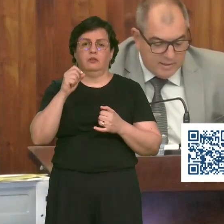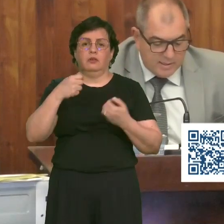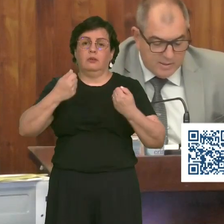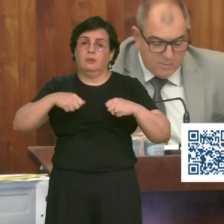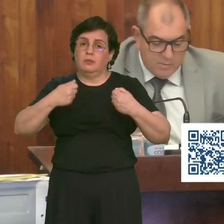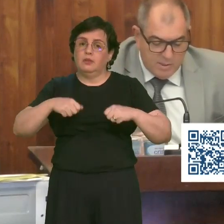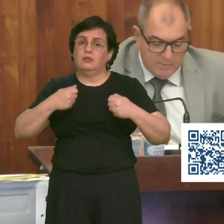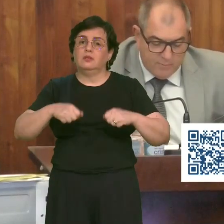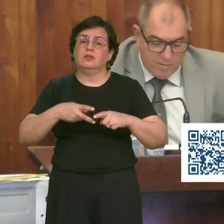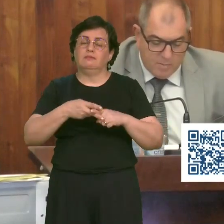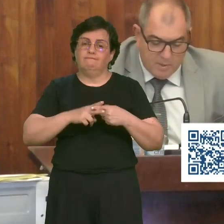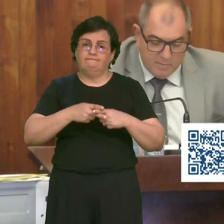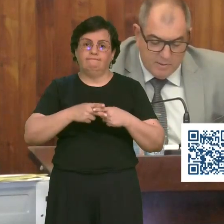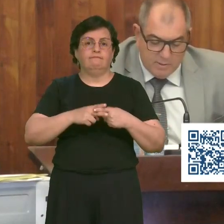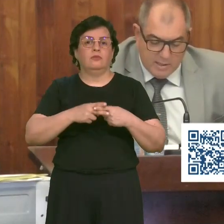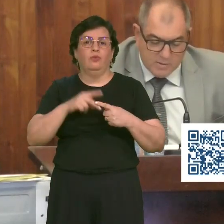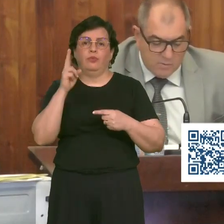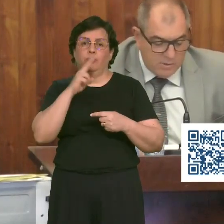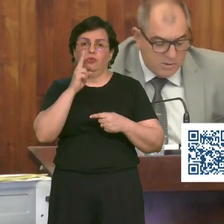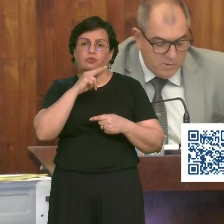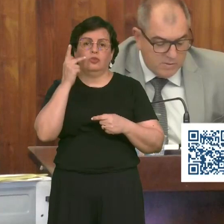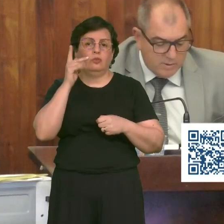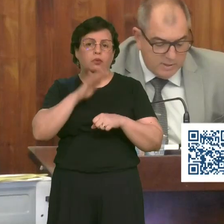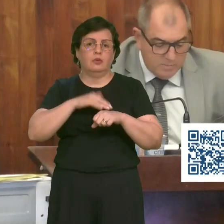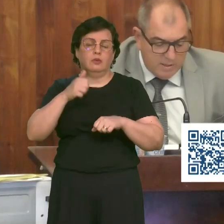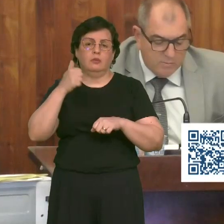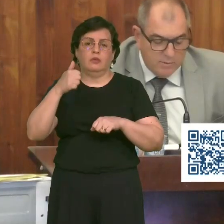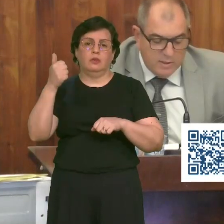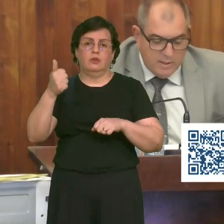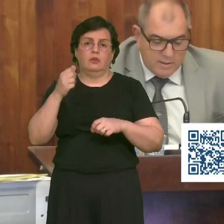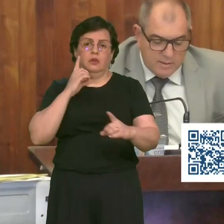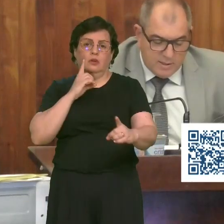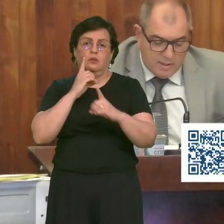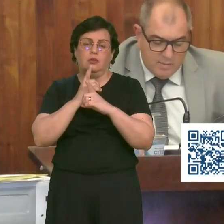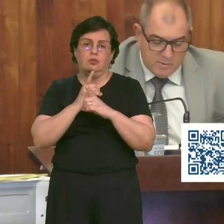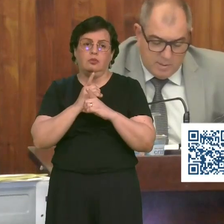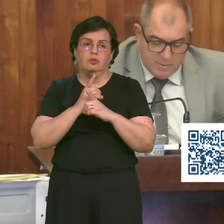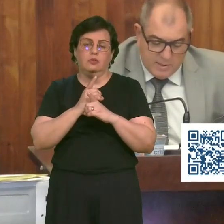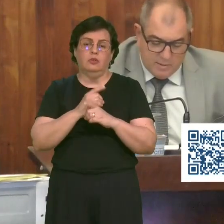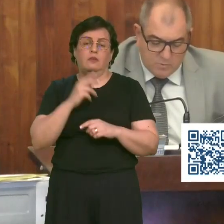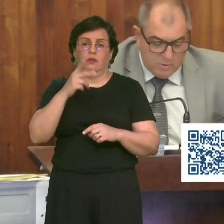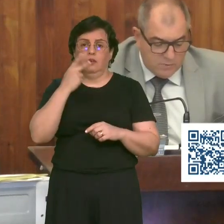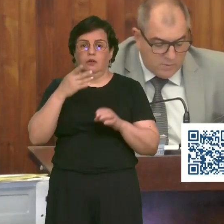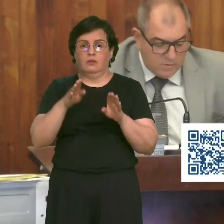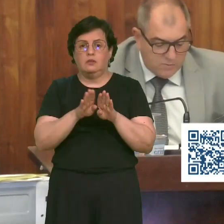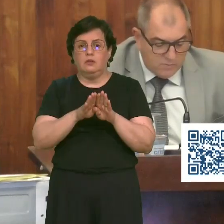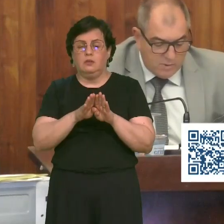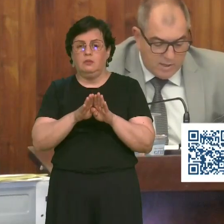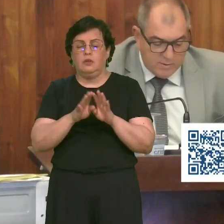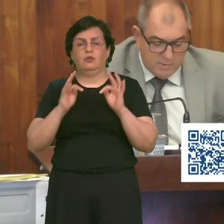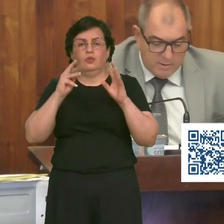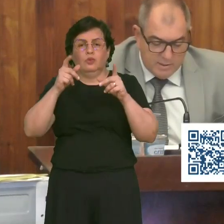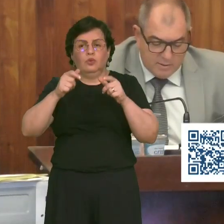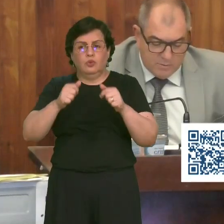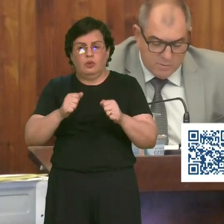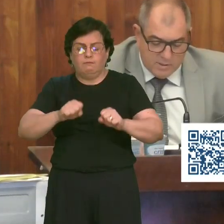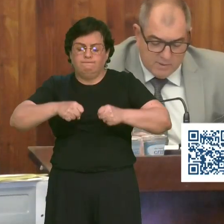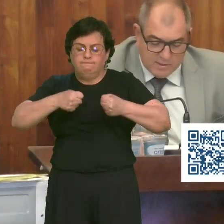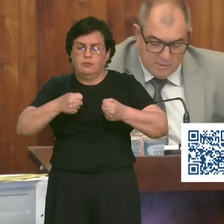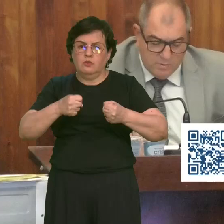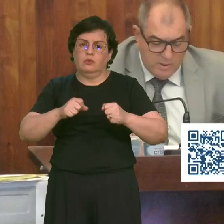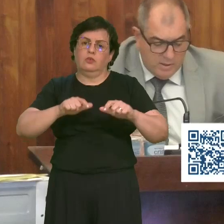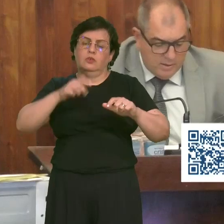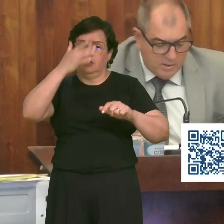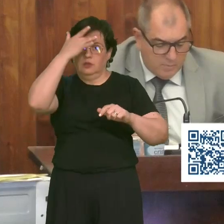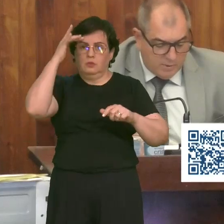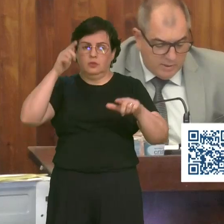necessidade da realização de uma reforma para melhorar as condições do atendimento destacamos que apesar de todas as forças funcionários e manter a